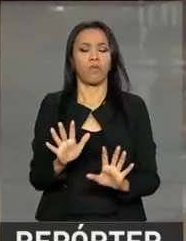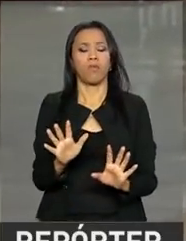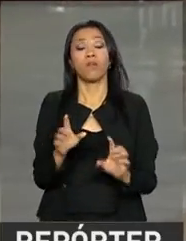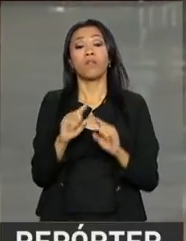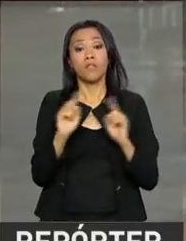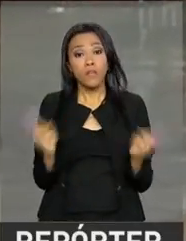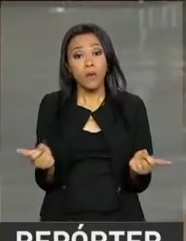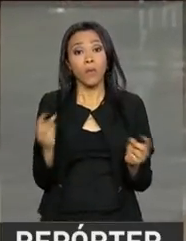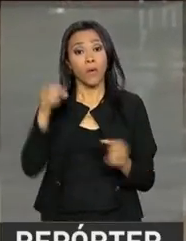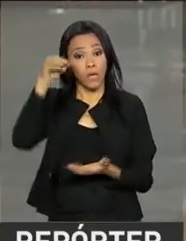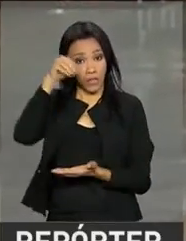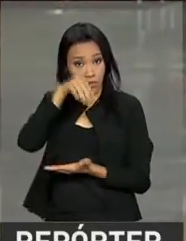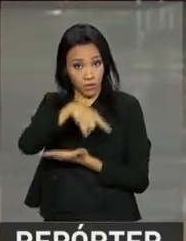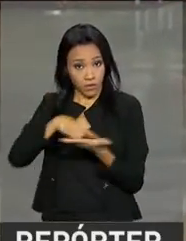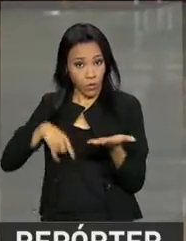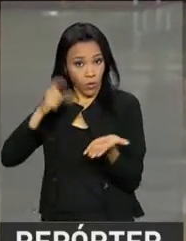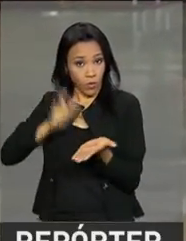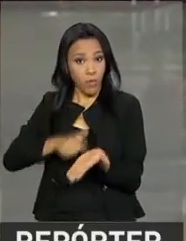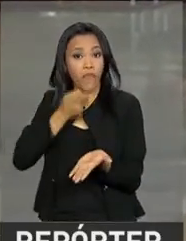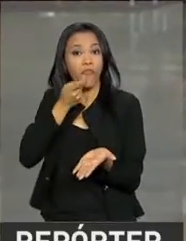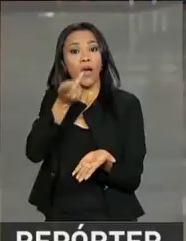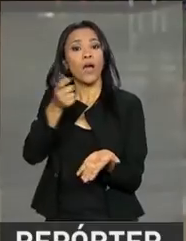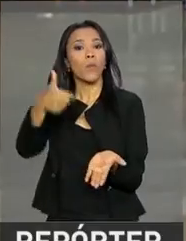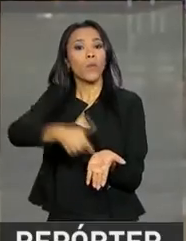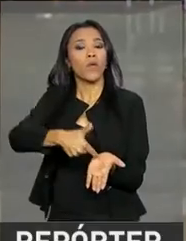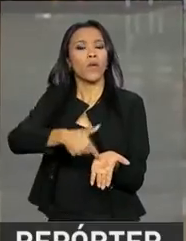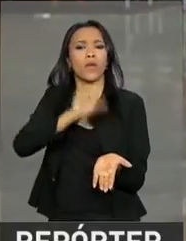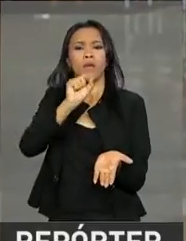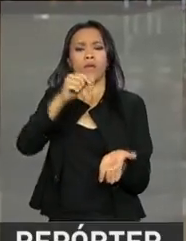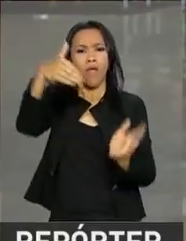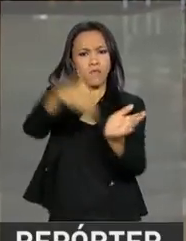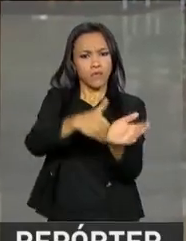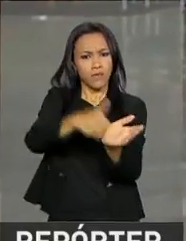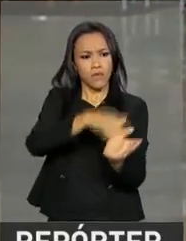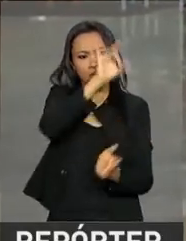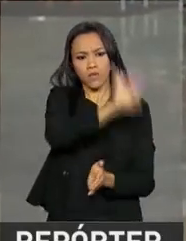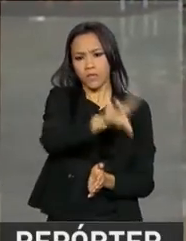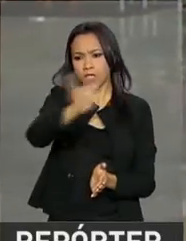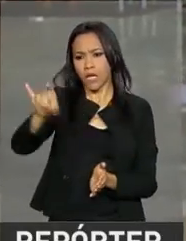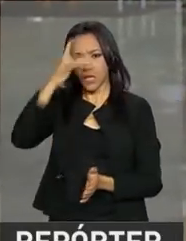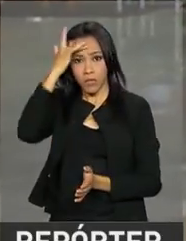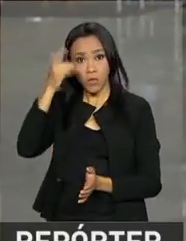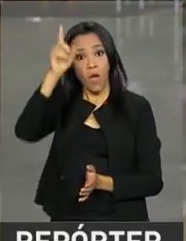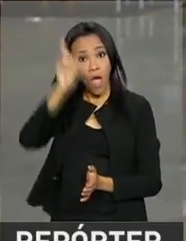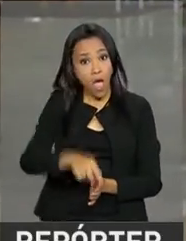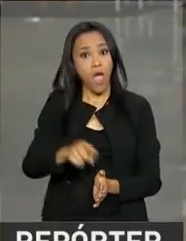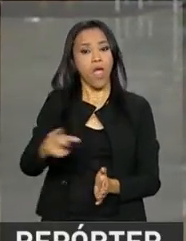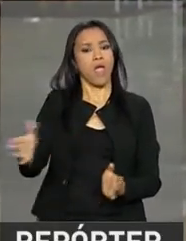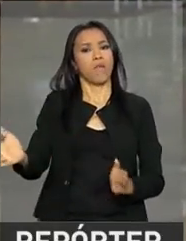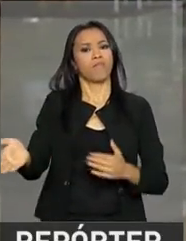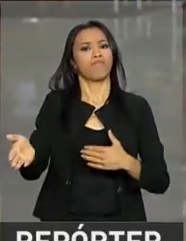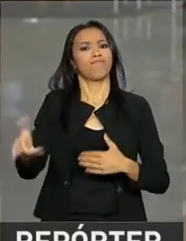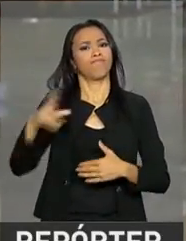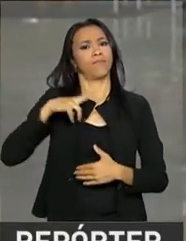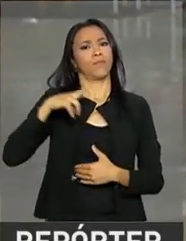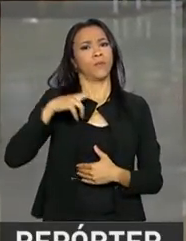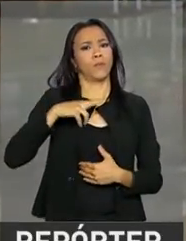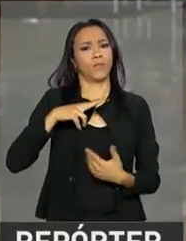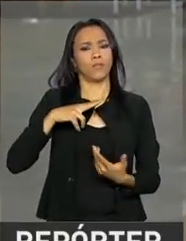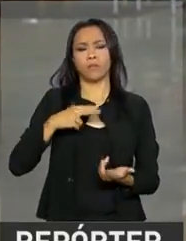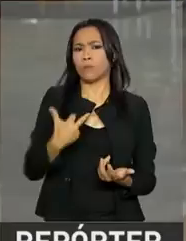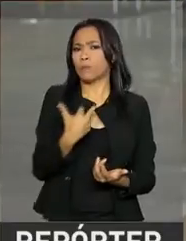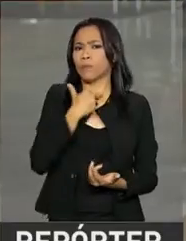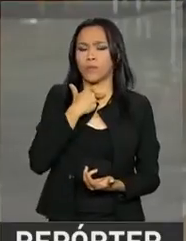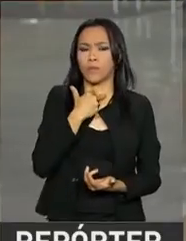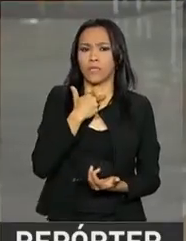a nota diz ainda que a senha dos candidatos É sigilosa então que não pode